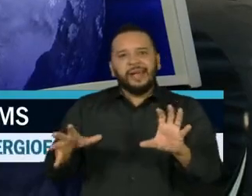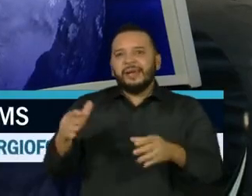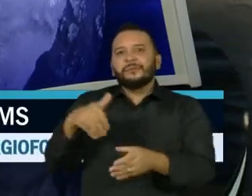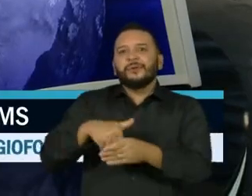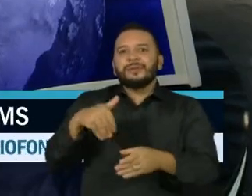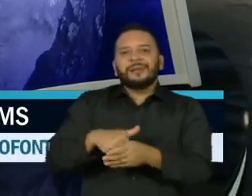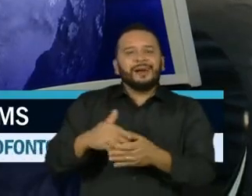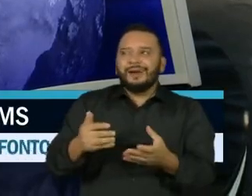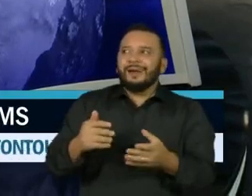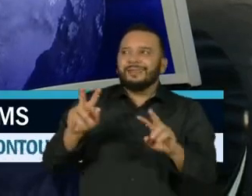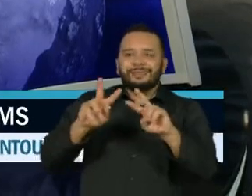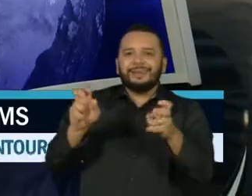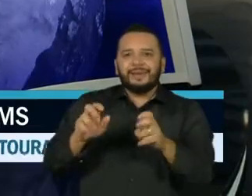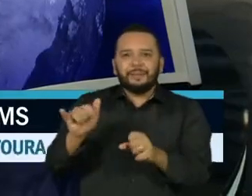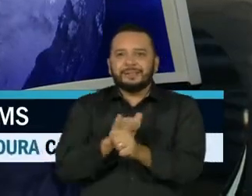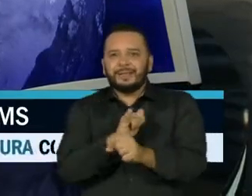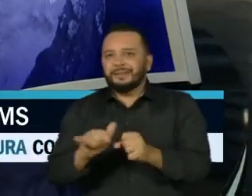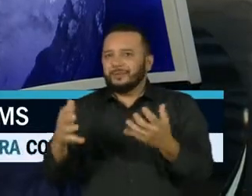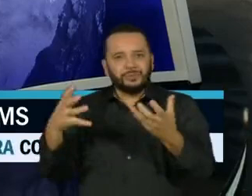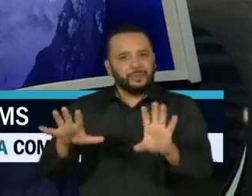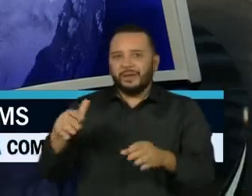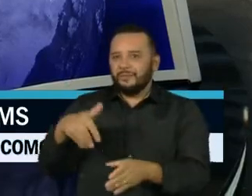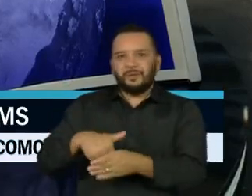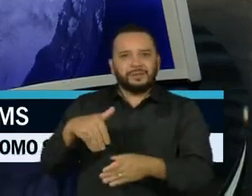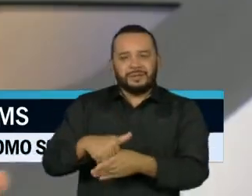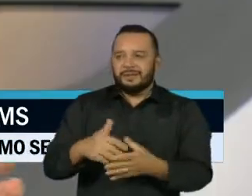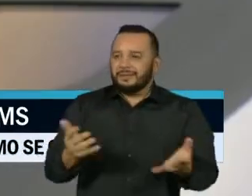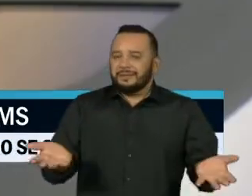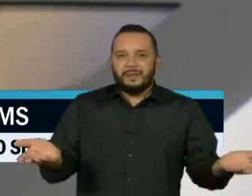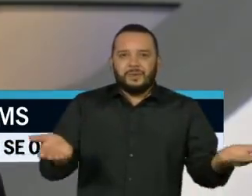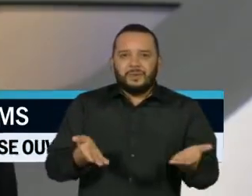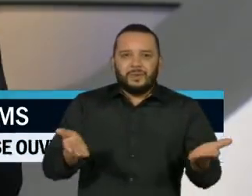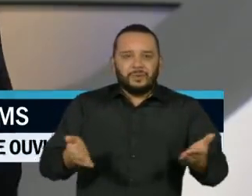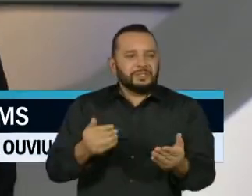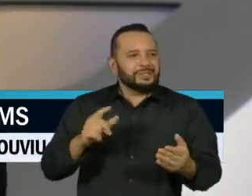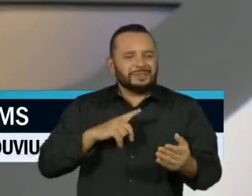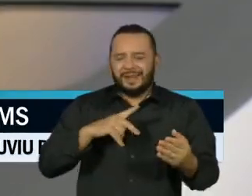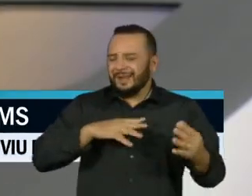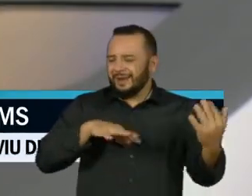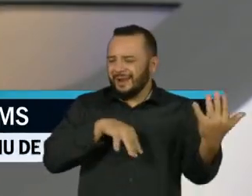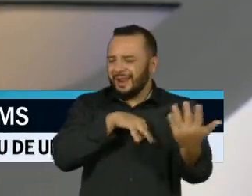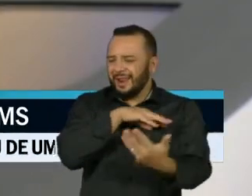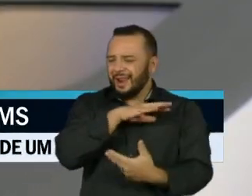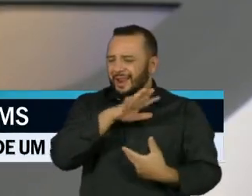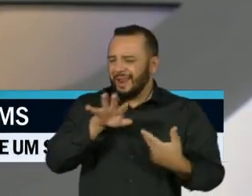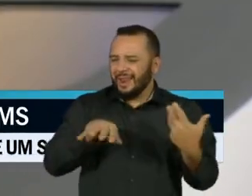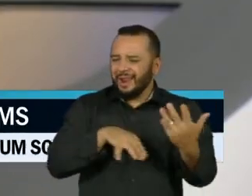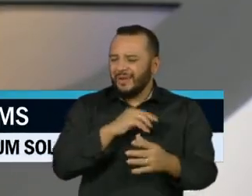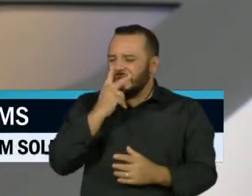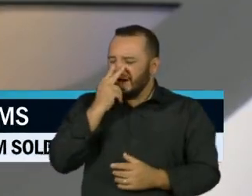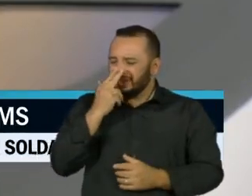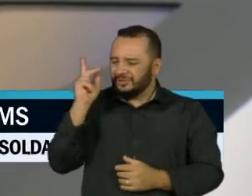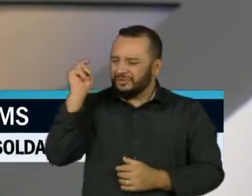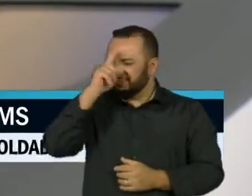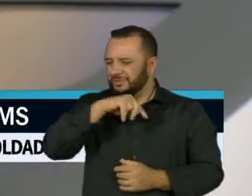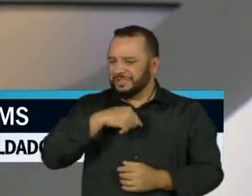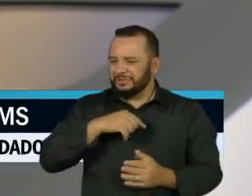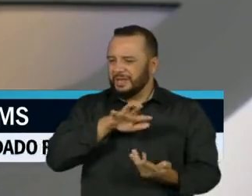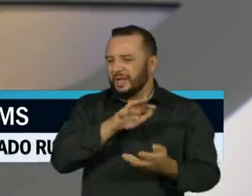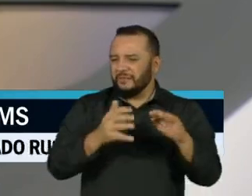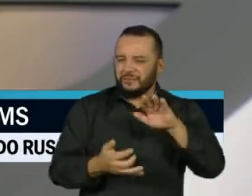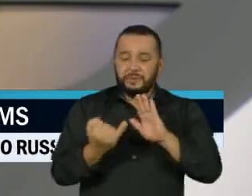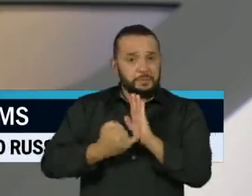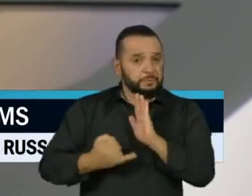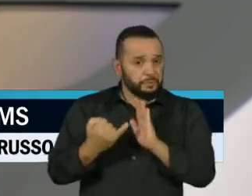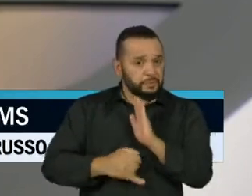do país de vidente mente aí fica uma coisa de palpite eu acho muito difícil eu quero reformar